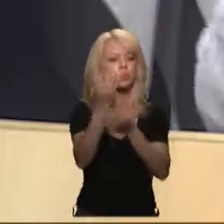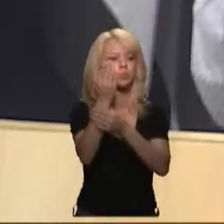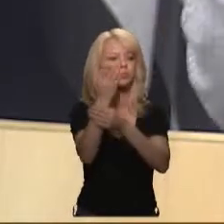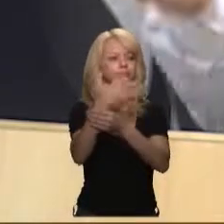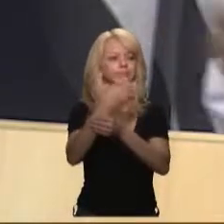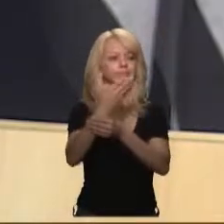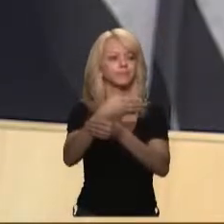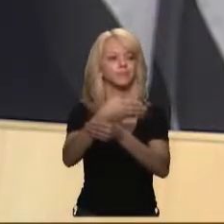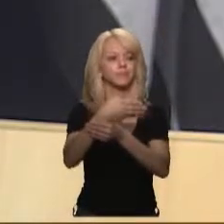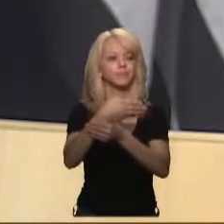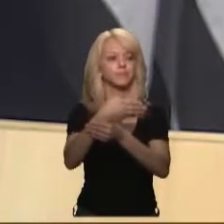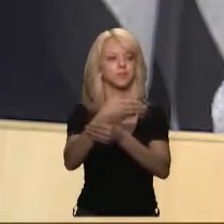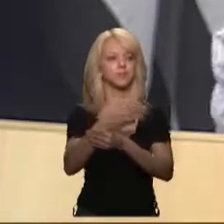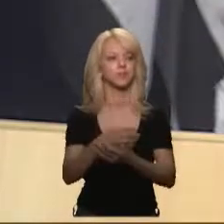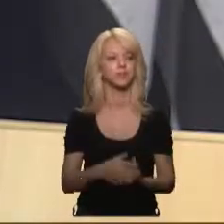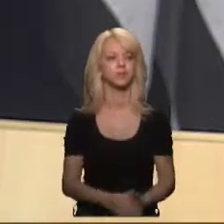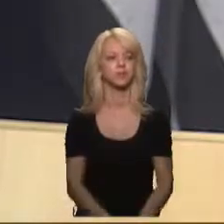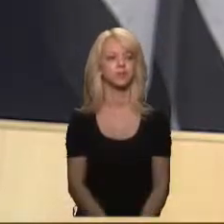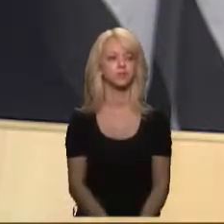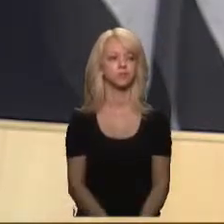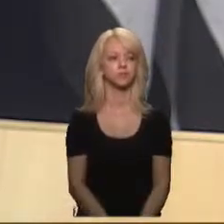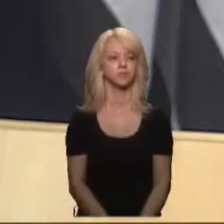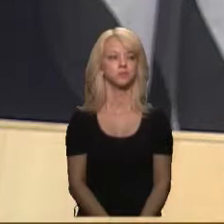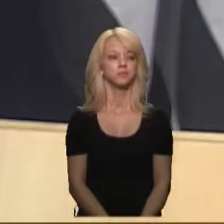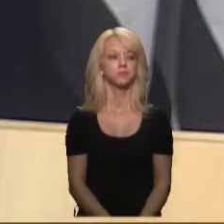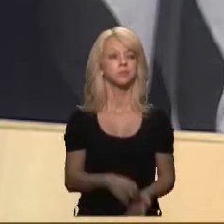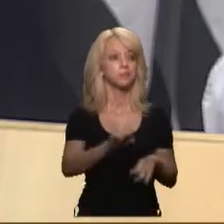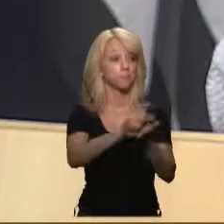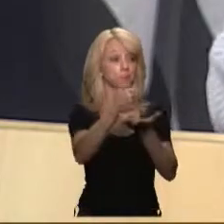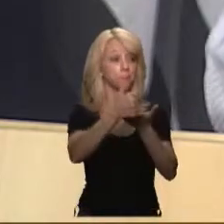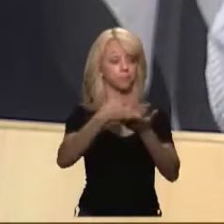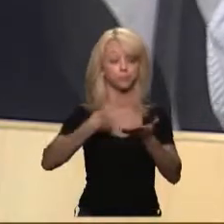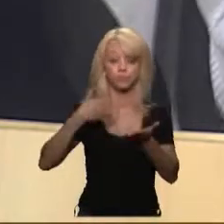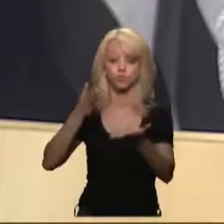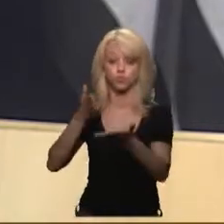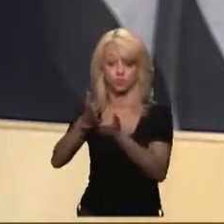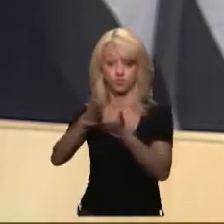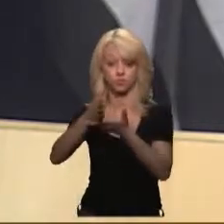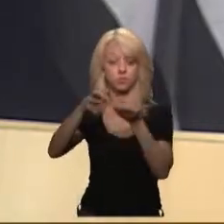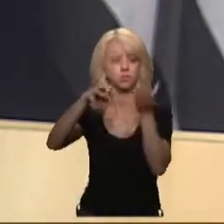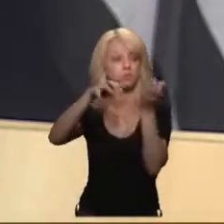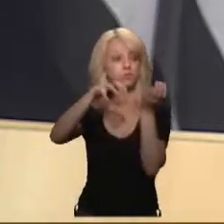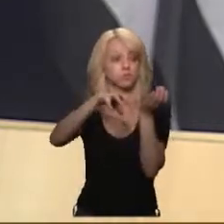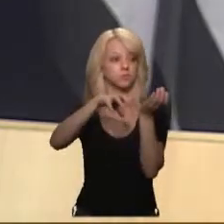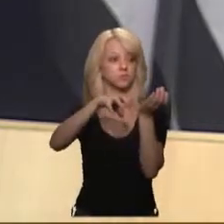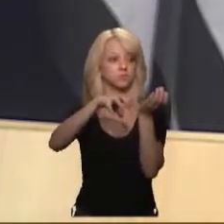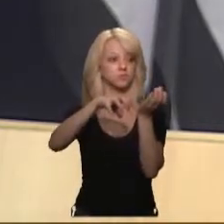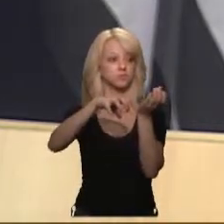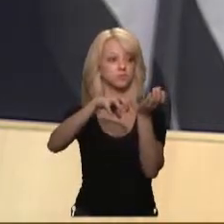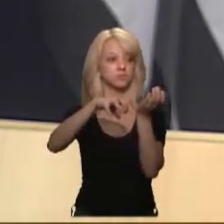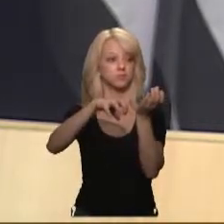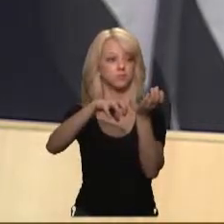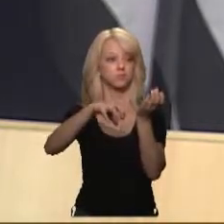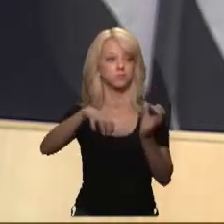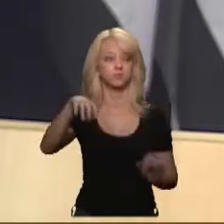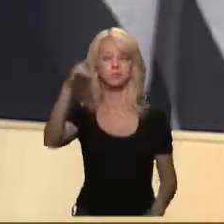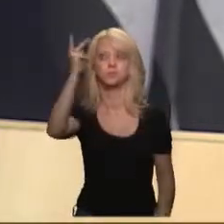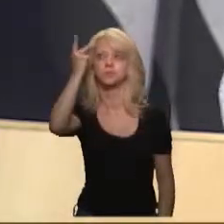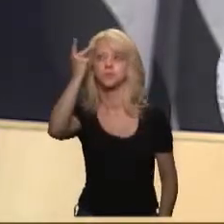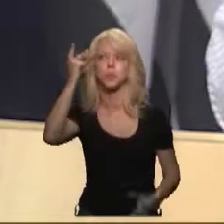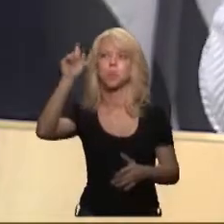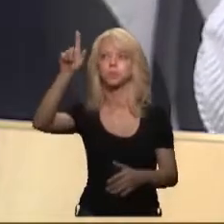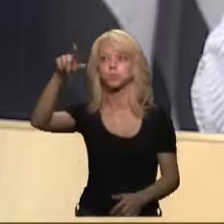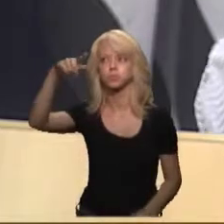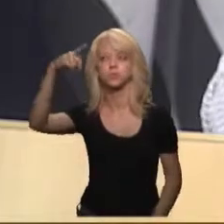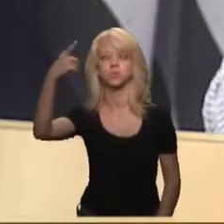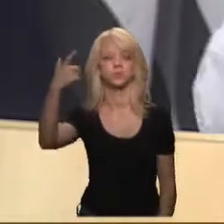Não, primeiro eu fui para Brasília, depois eu vim para São Paulo. Eu nunca ganhei uma cesta básica.